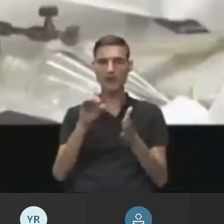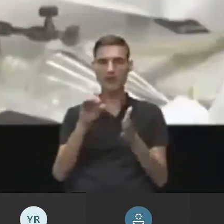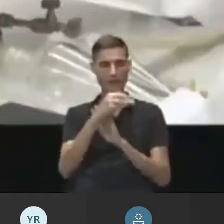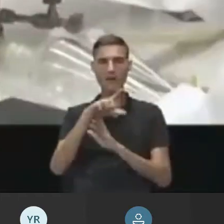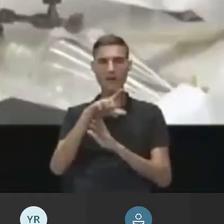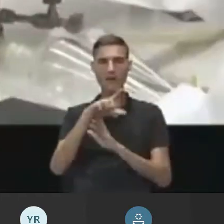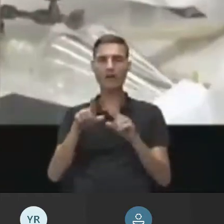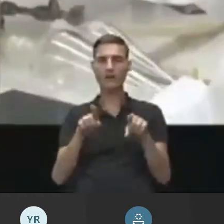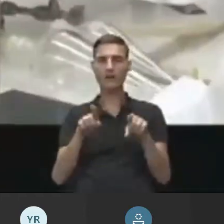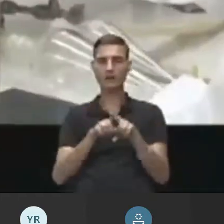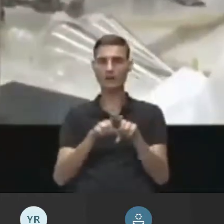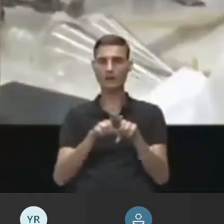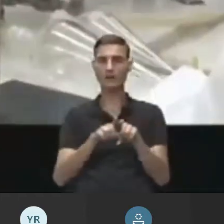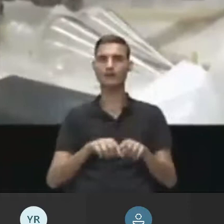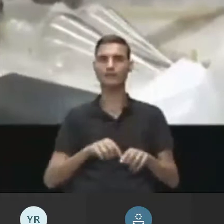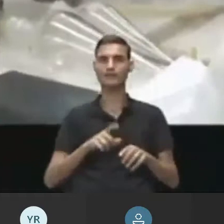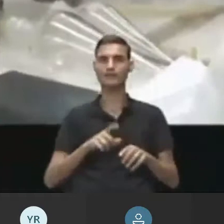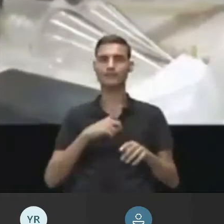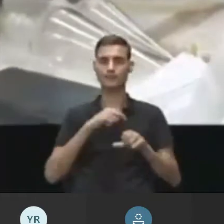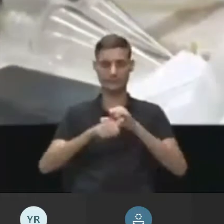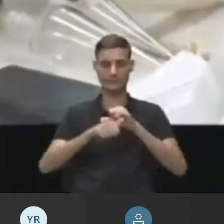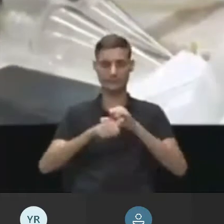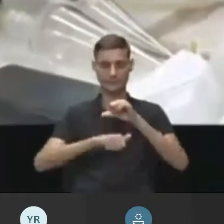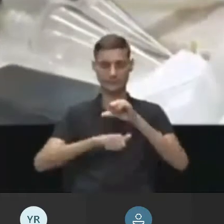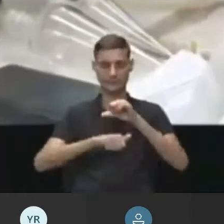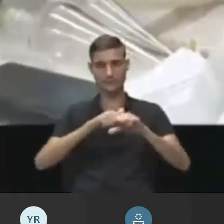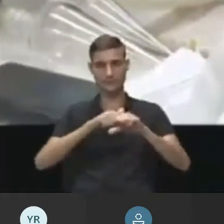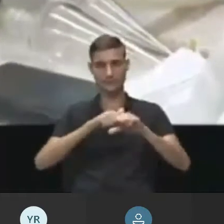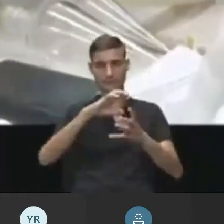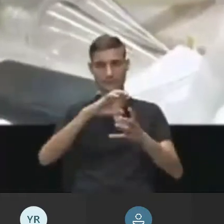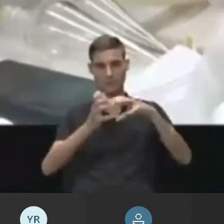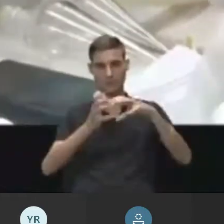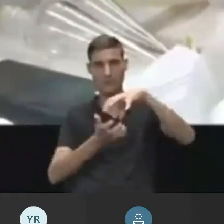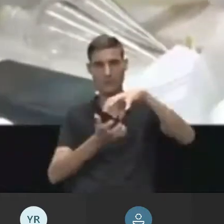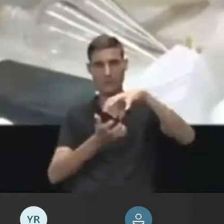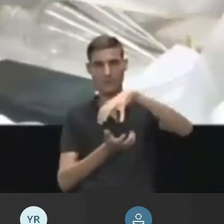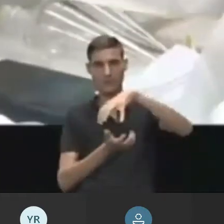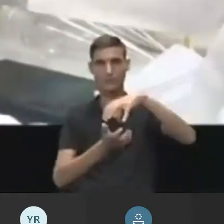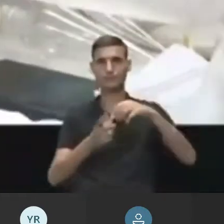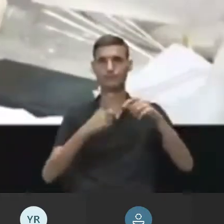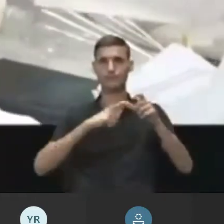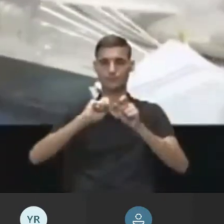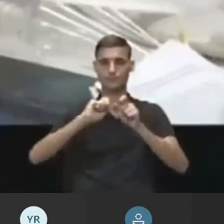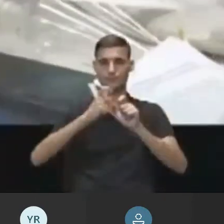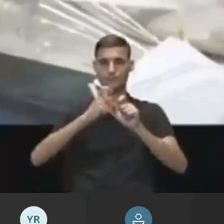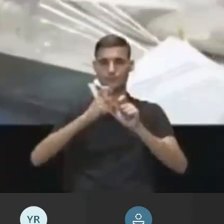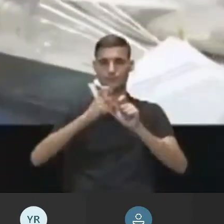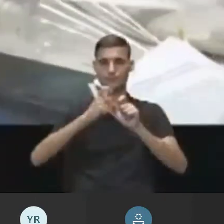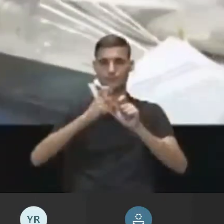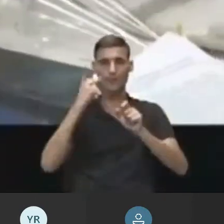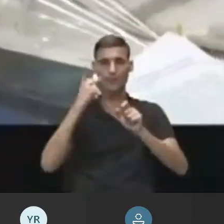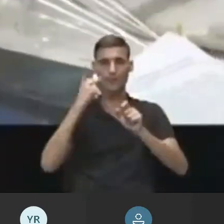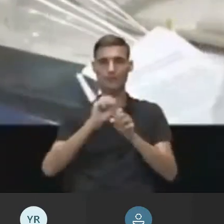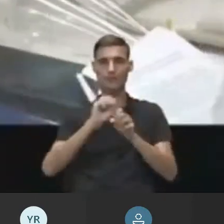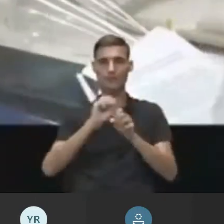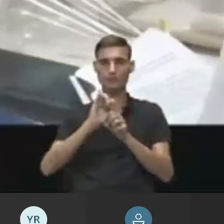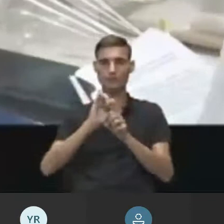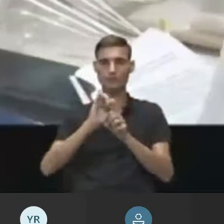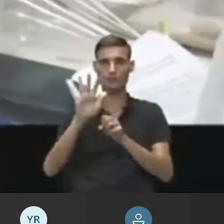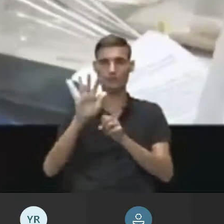Abre a torneira para os gases sair, certo? E faz aquele processo de agitar,